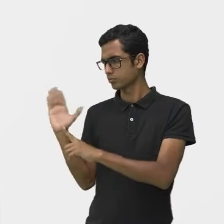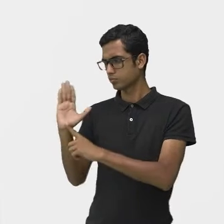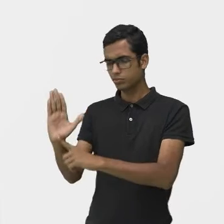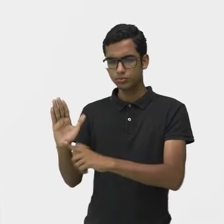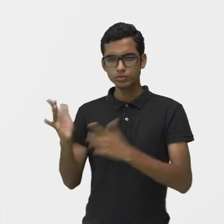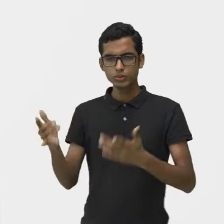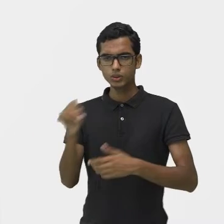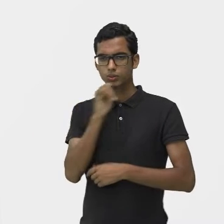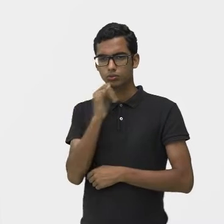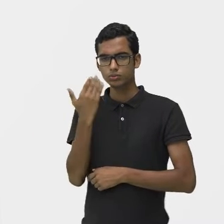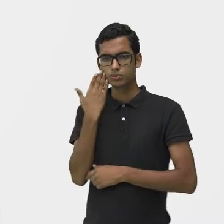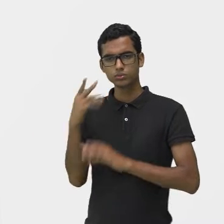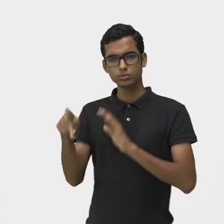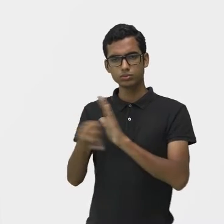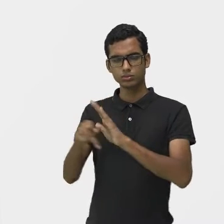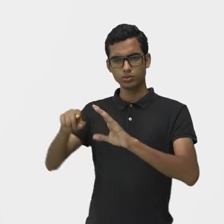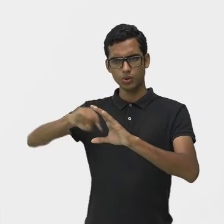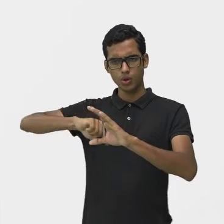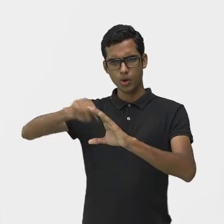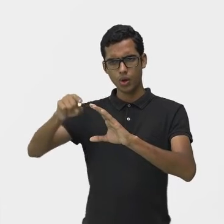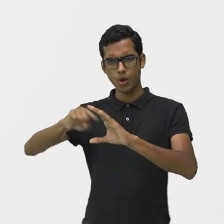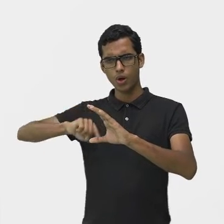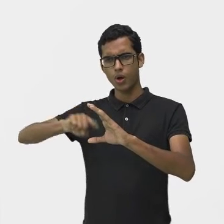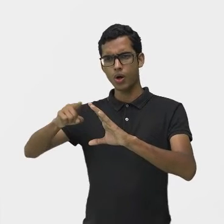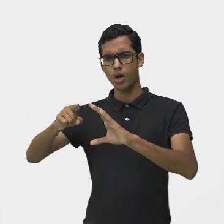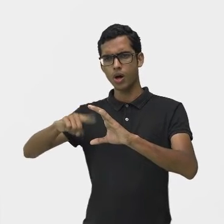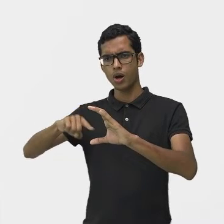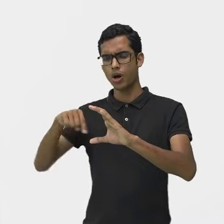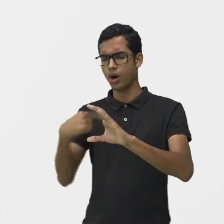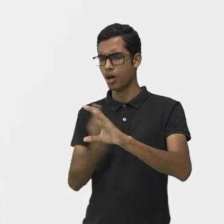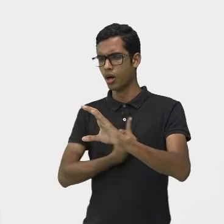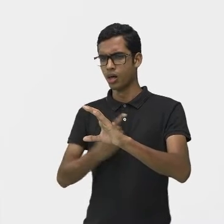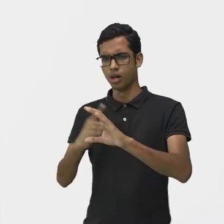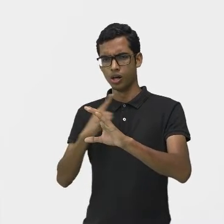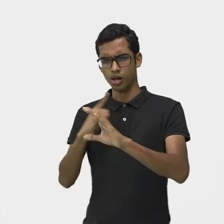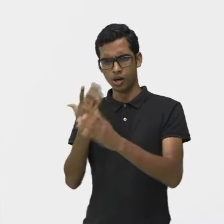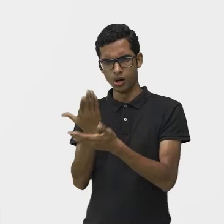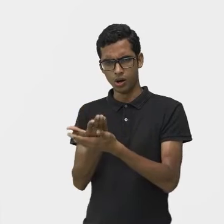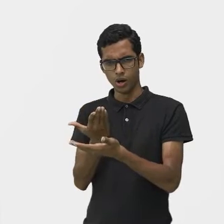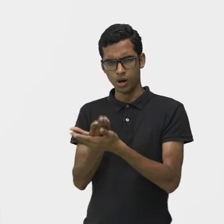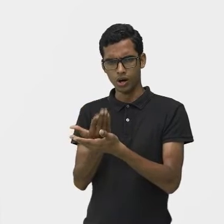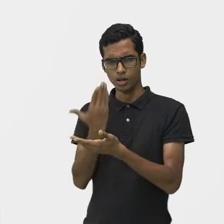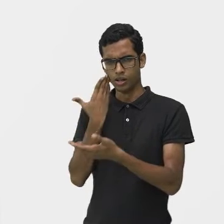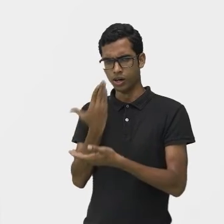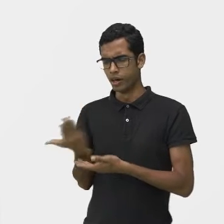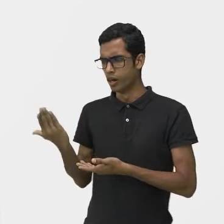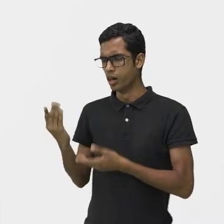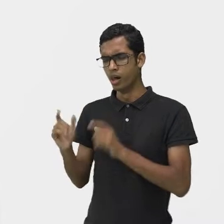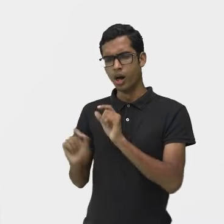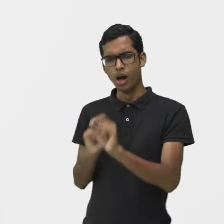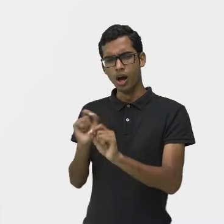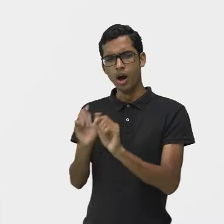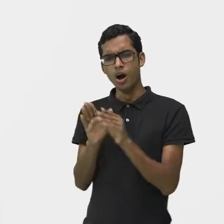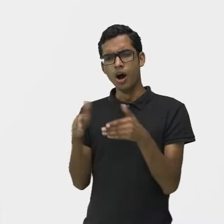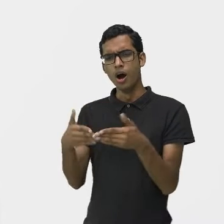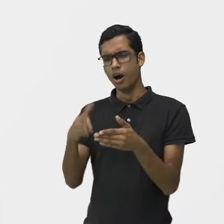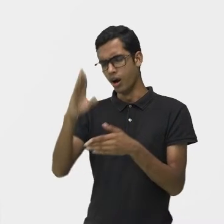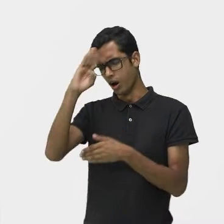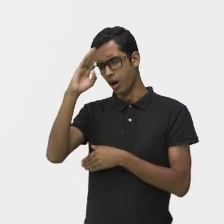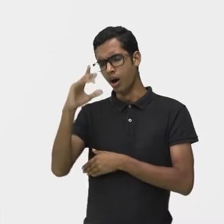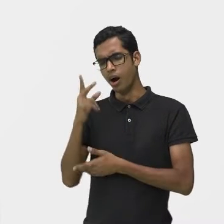Então, no caso dos espelhos convexos, que é aquele tipo de espelho que nós vamos estudar, o foco é